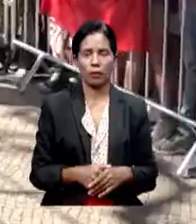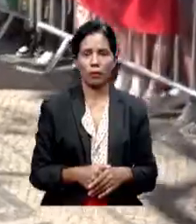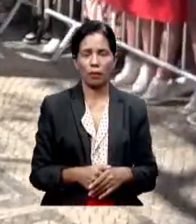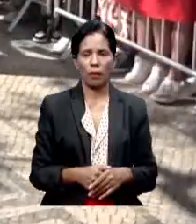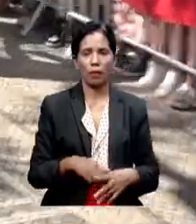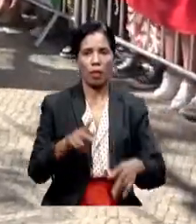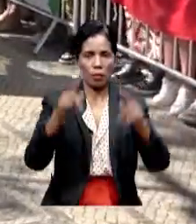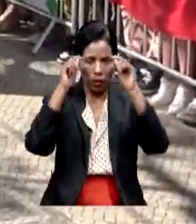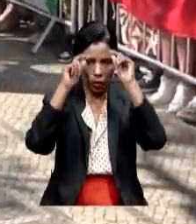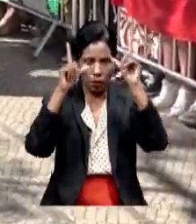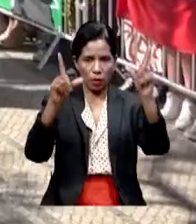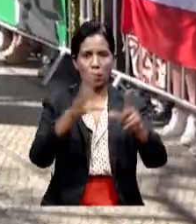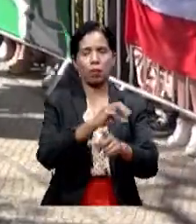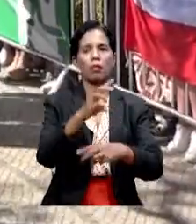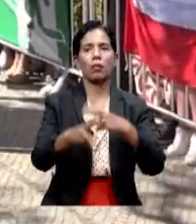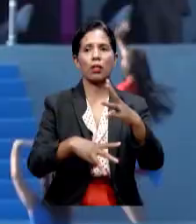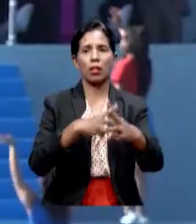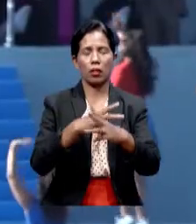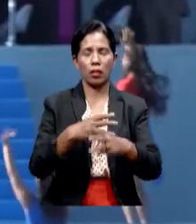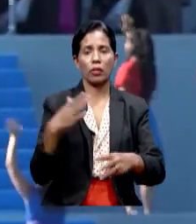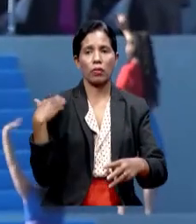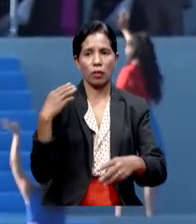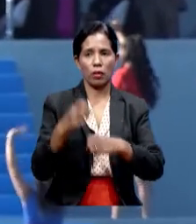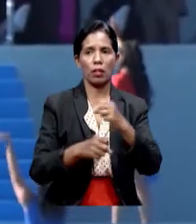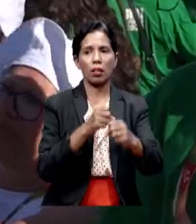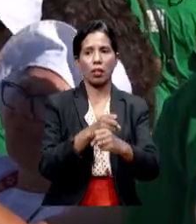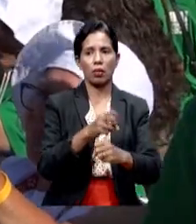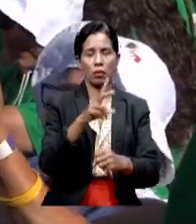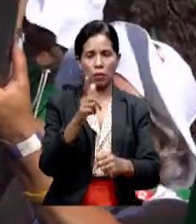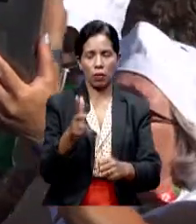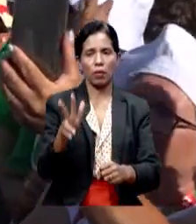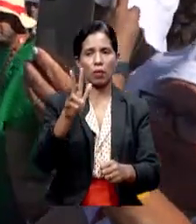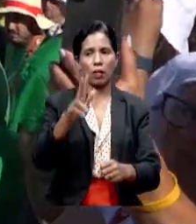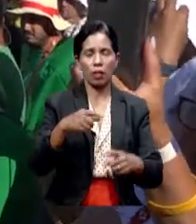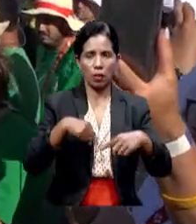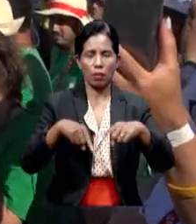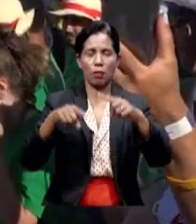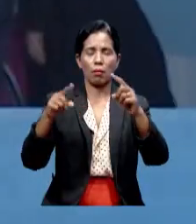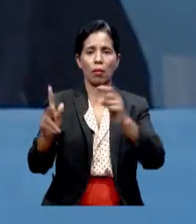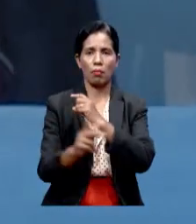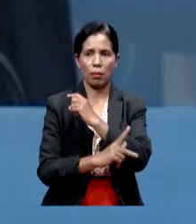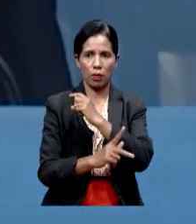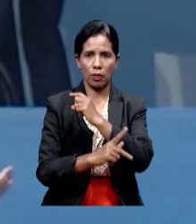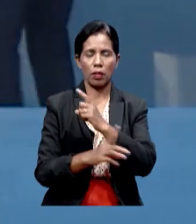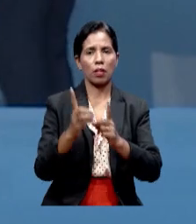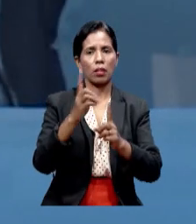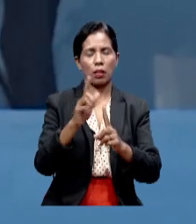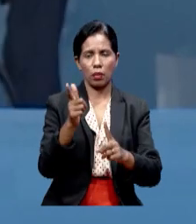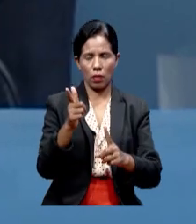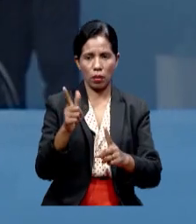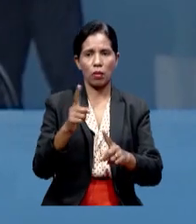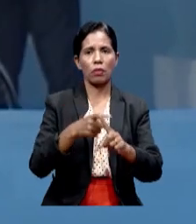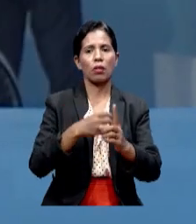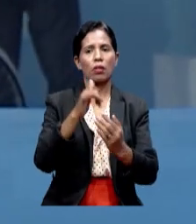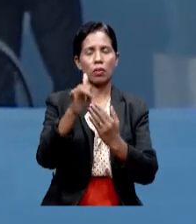Peregrino Timoruan ba Jornada Mundial Juventude tinen Rihunduaru Anulo Recintolo desloga ba Lisboa, Portugal e aloron Ronulu